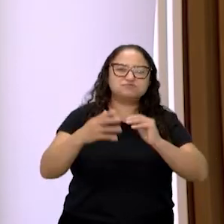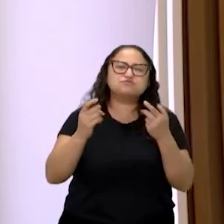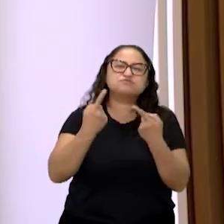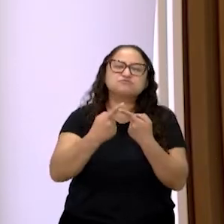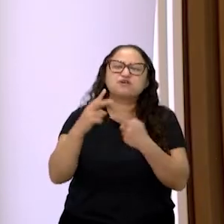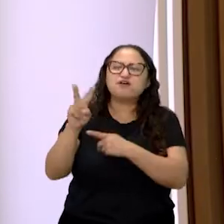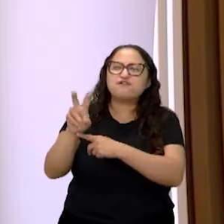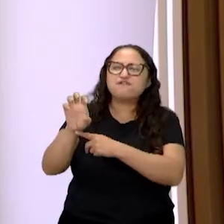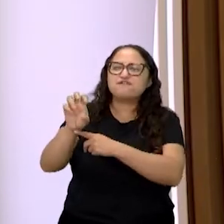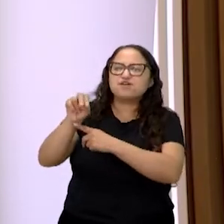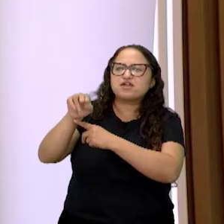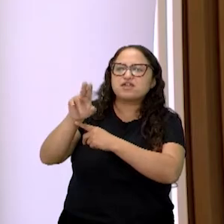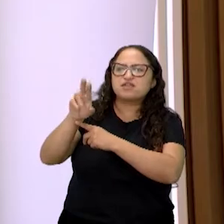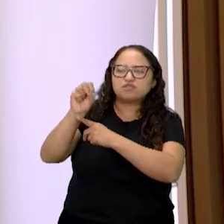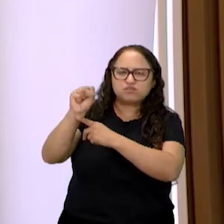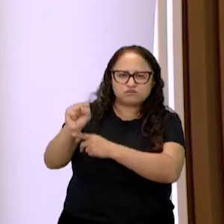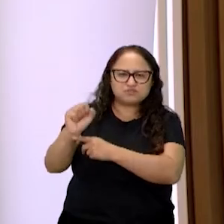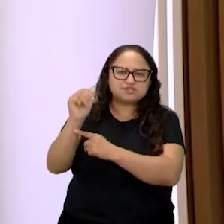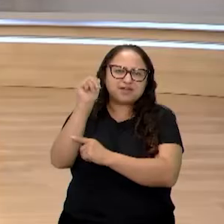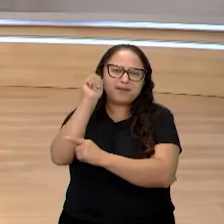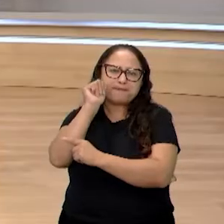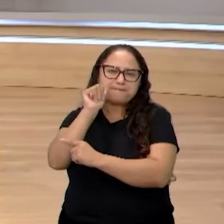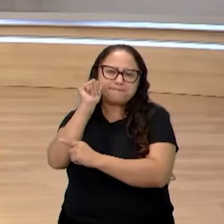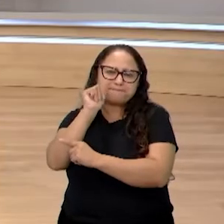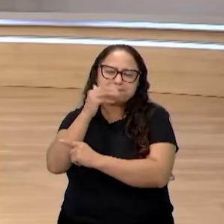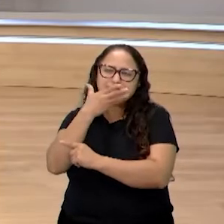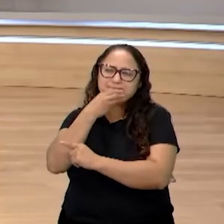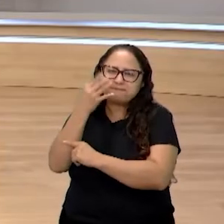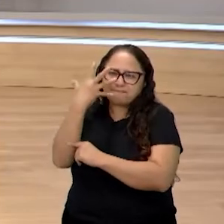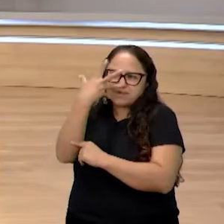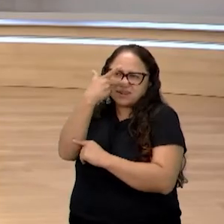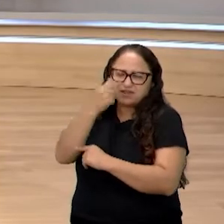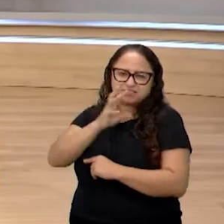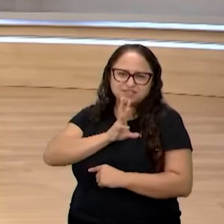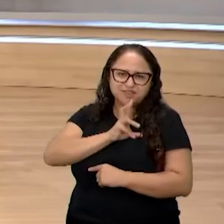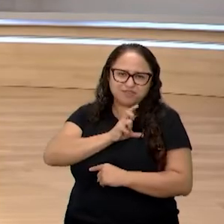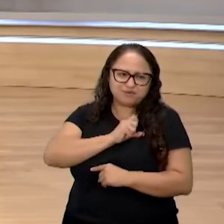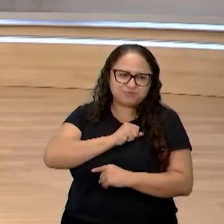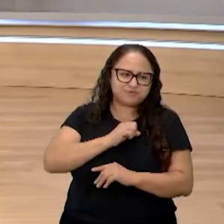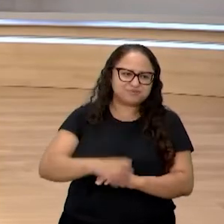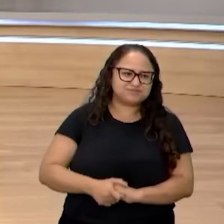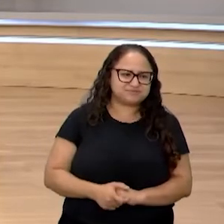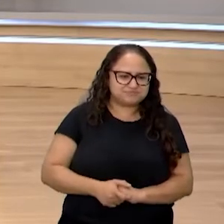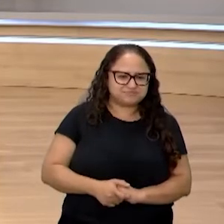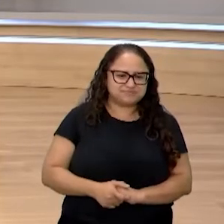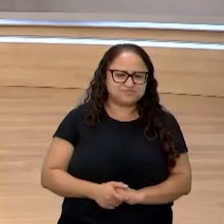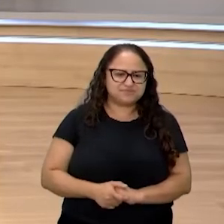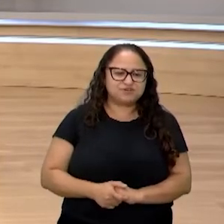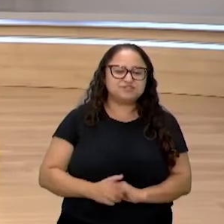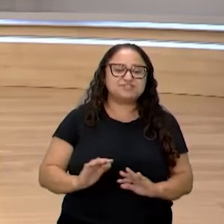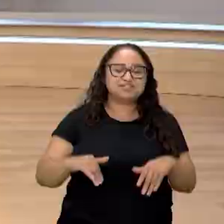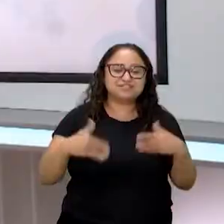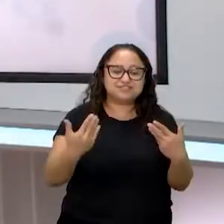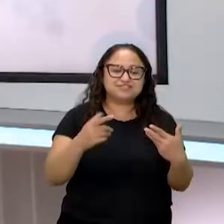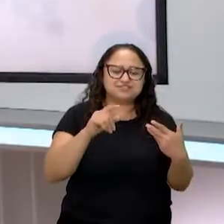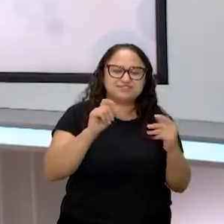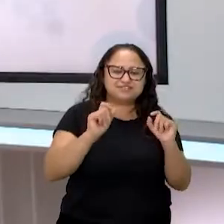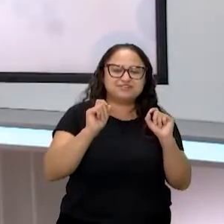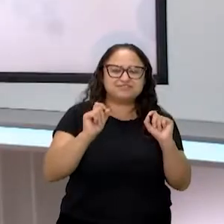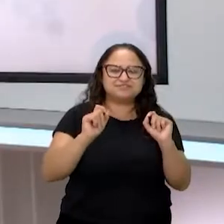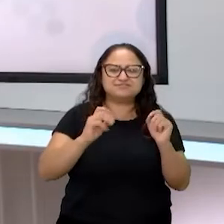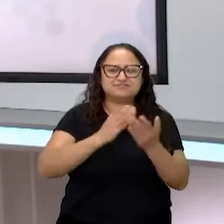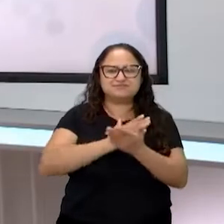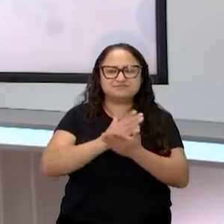amor, né? Ah, isso é bacana, Então eu gosto de Vênus. Muito legal. Eu pensei que comentou aqui dos nomes dos planetas,